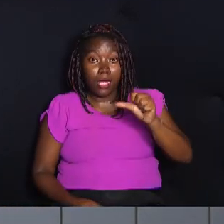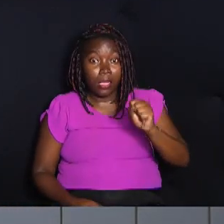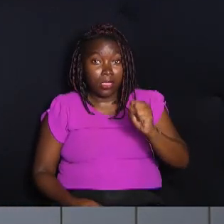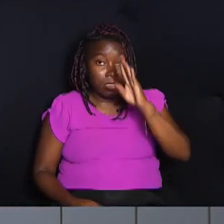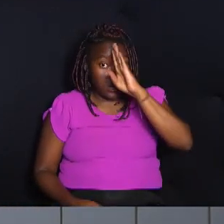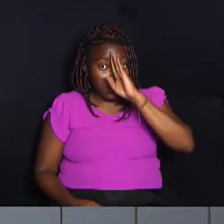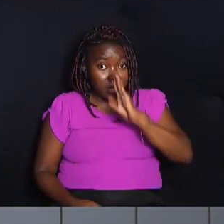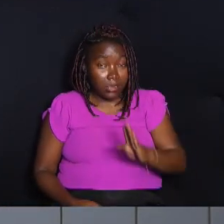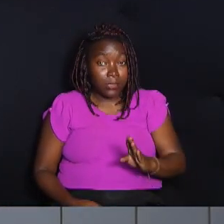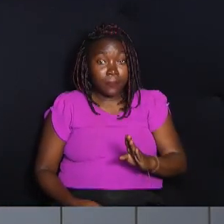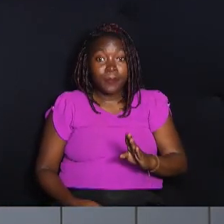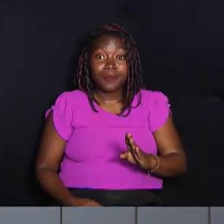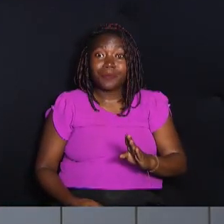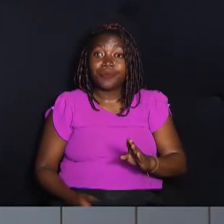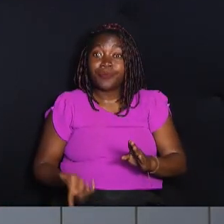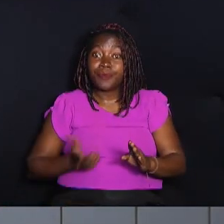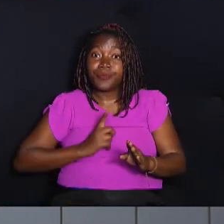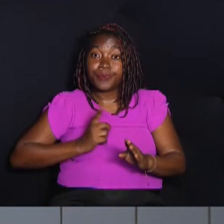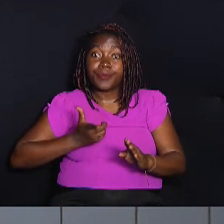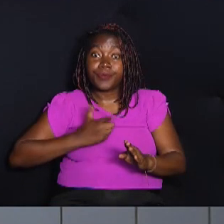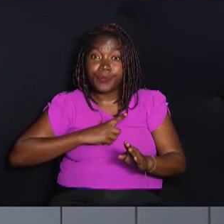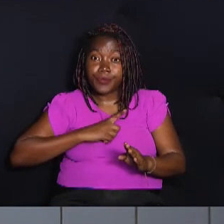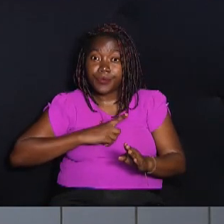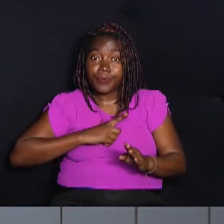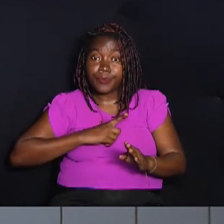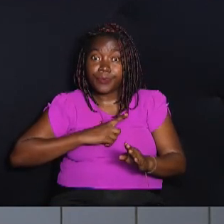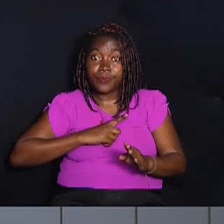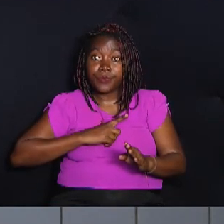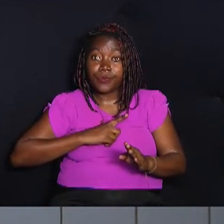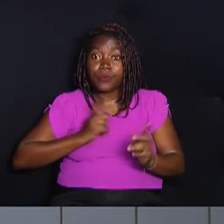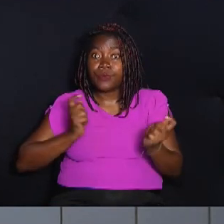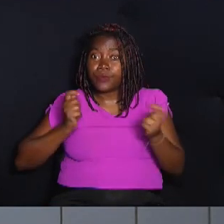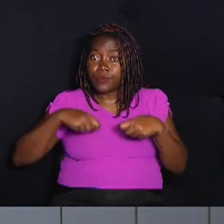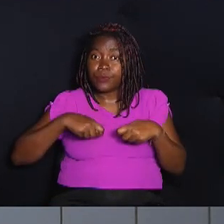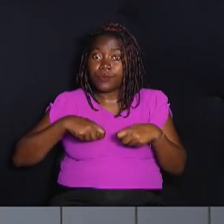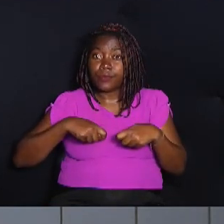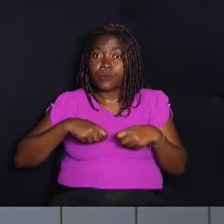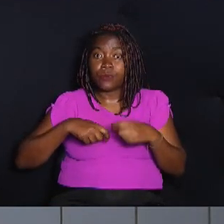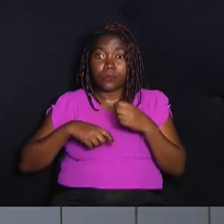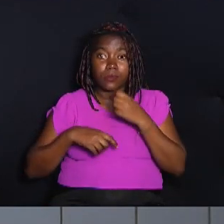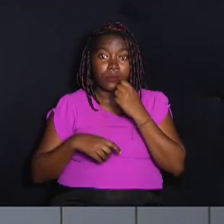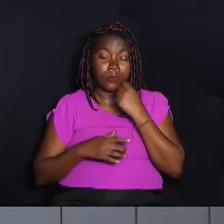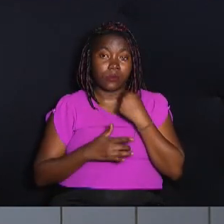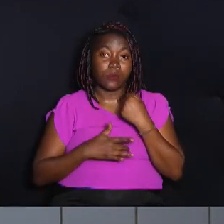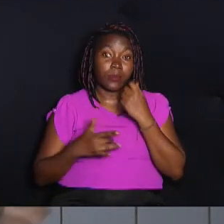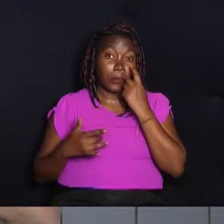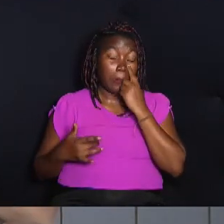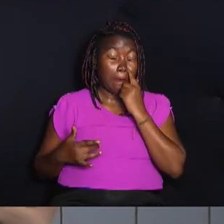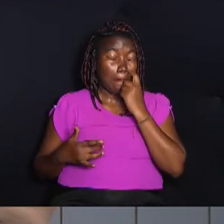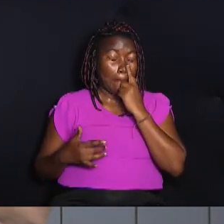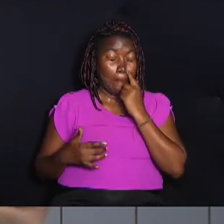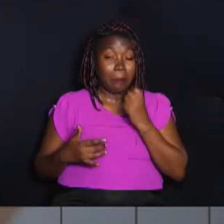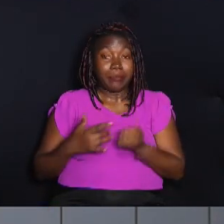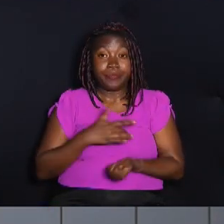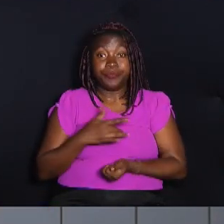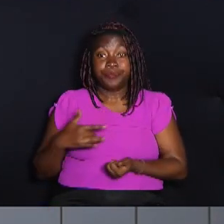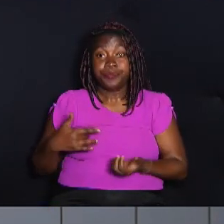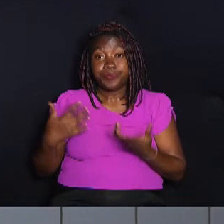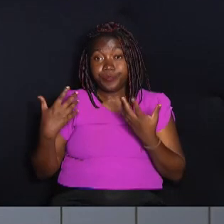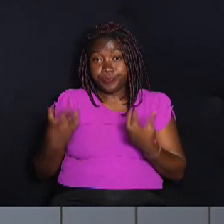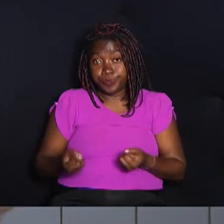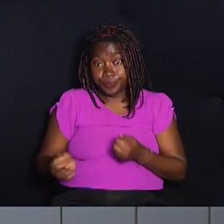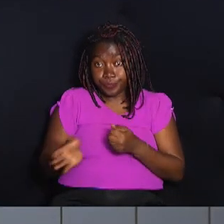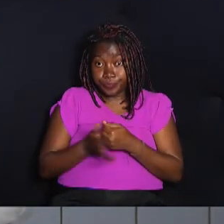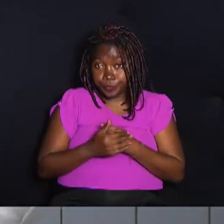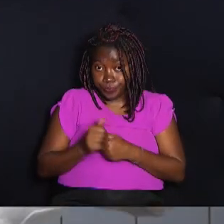diretamente, e tenham esta condição de saúde sendo acolhida e sendo